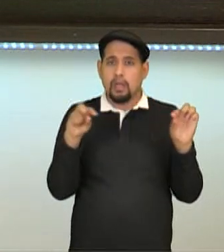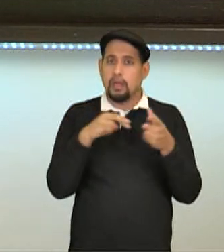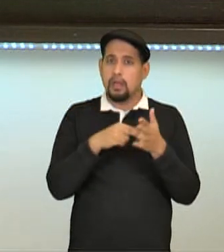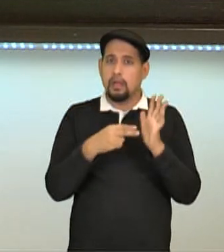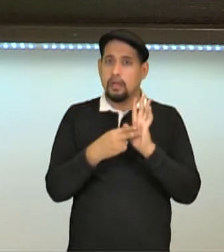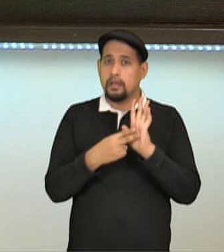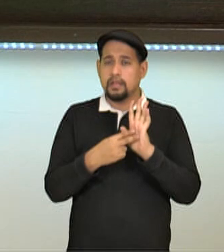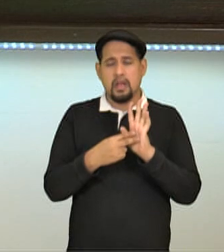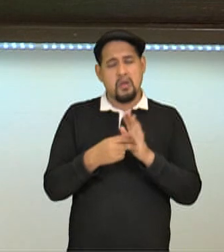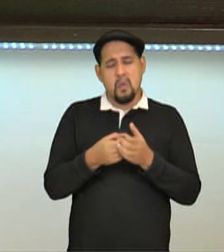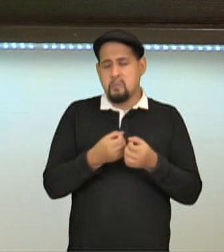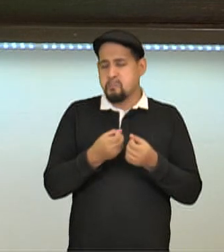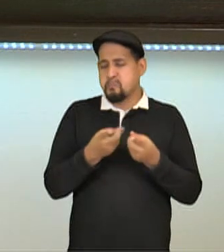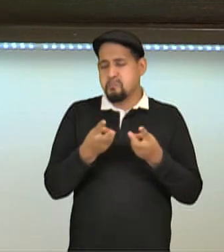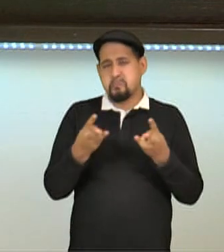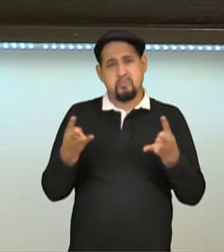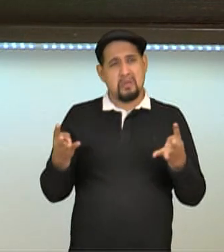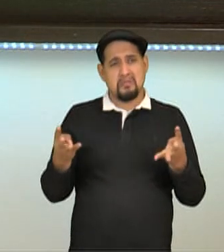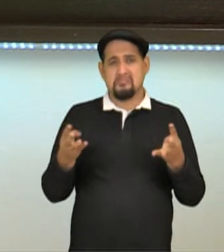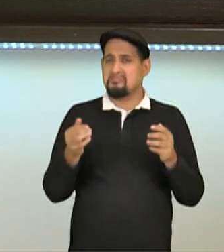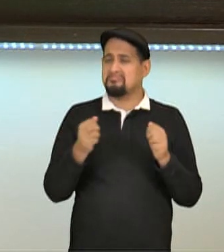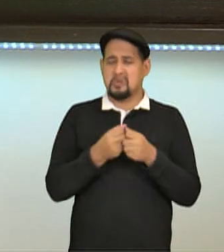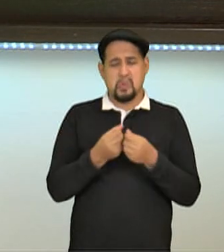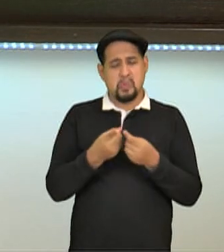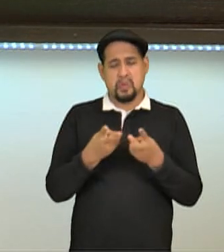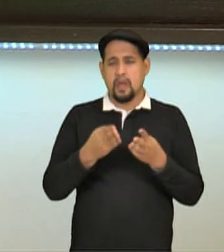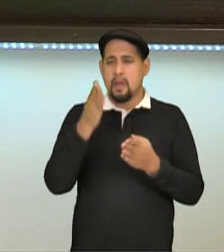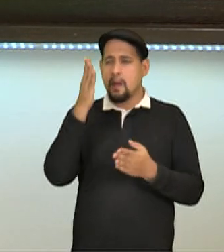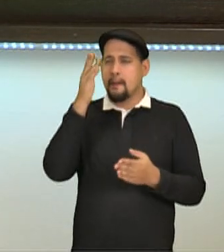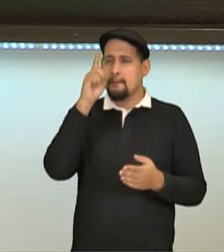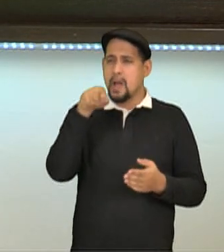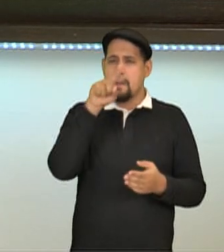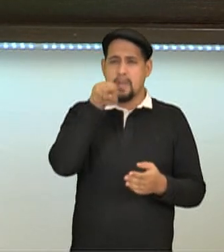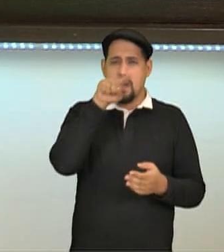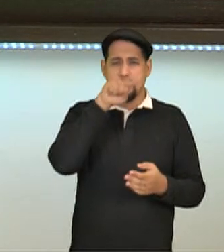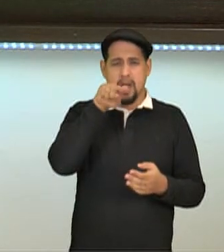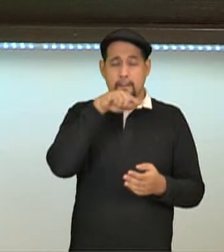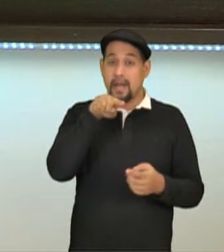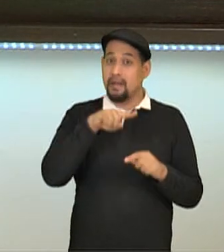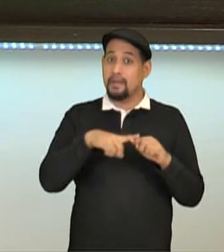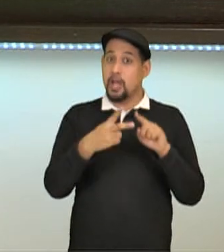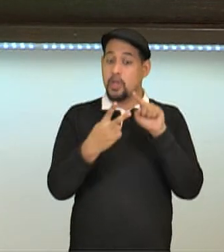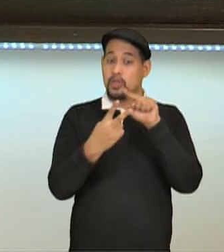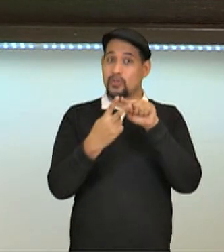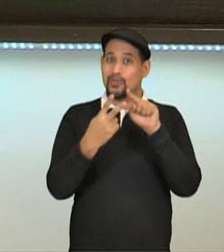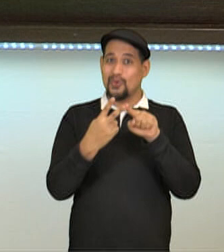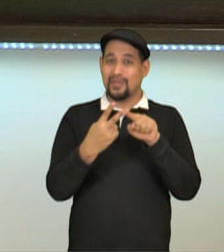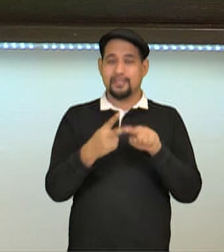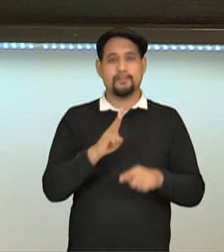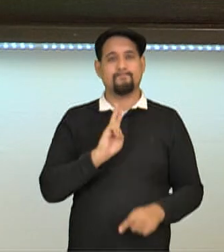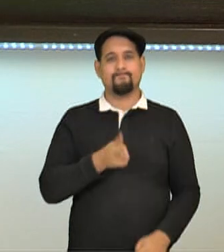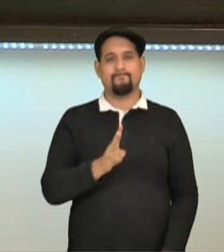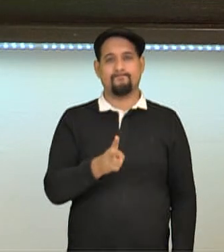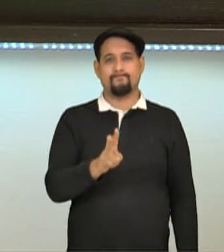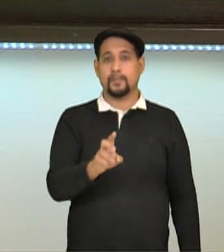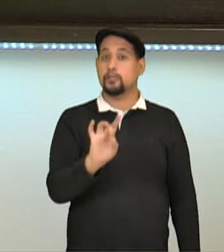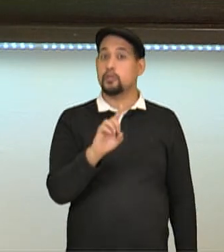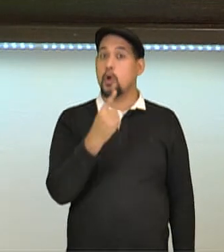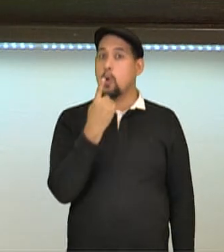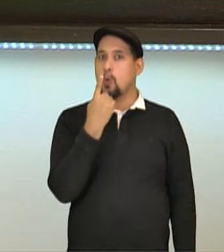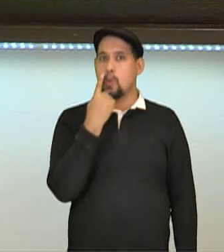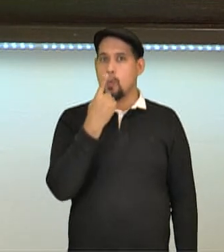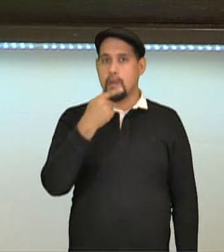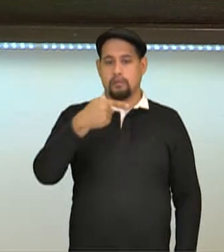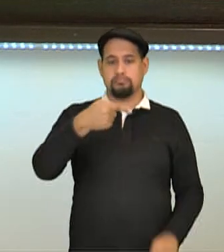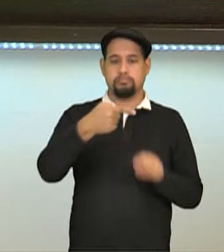é infinitas, né? Eu posso pegar infinitas retas. Agora, por 2 pontos, passa sempre uma